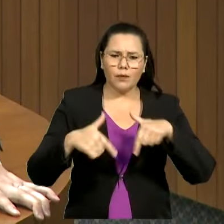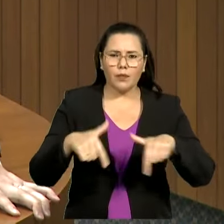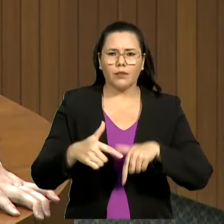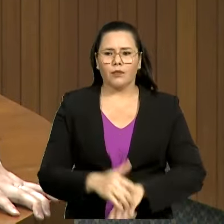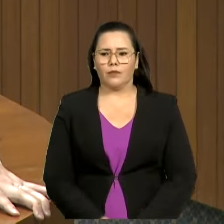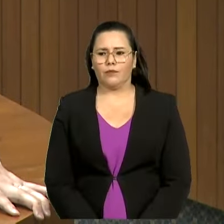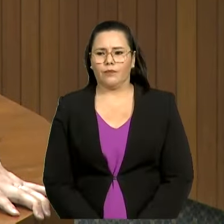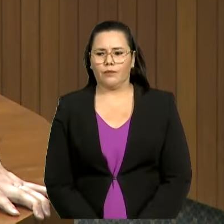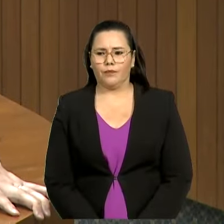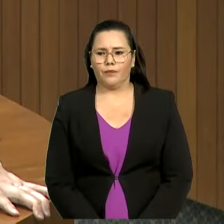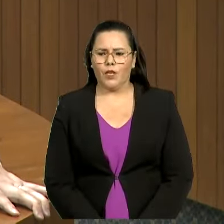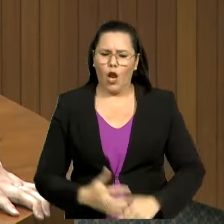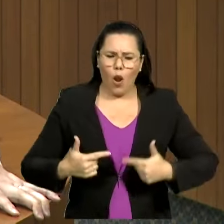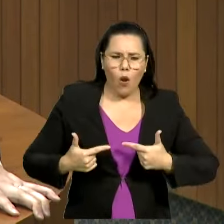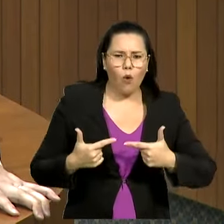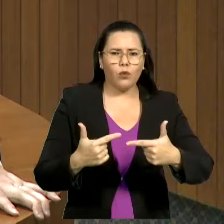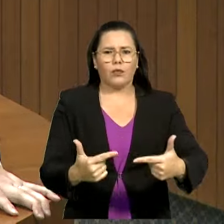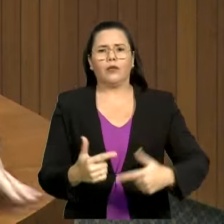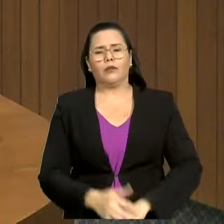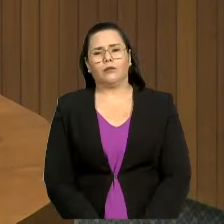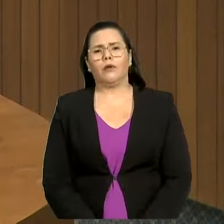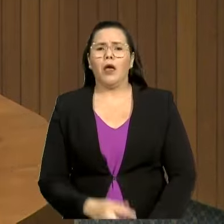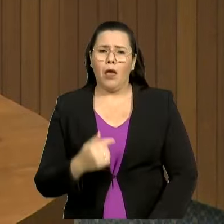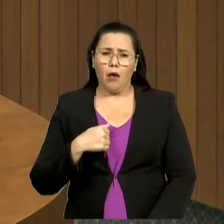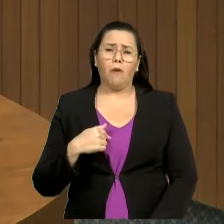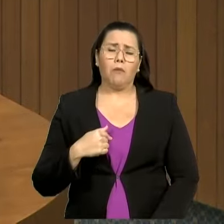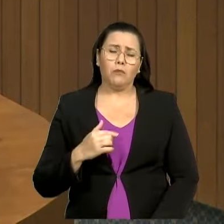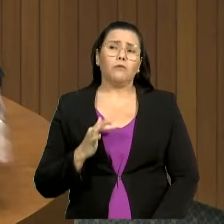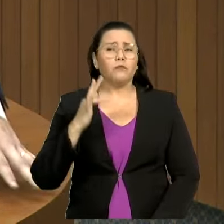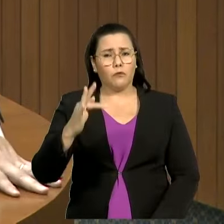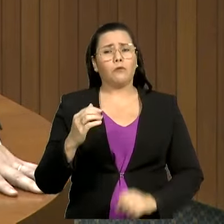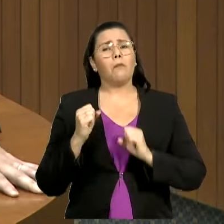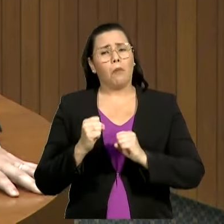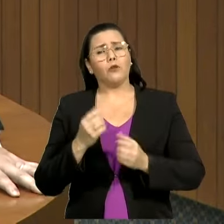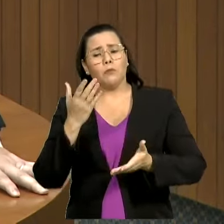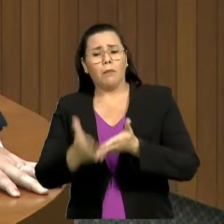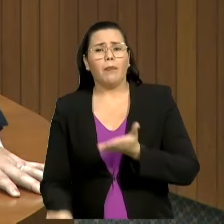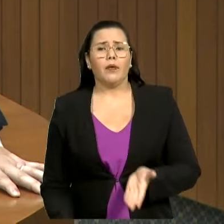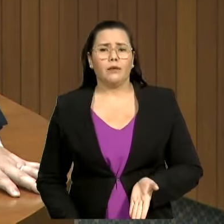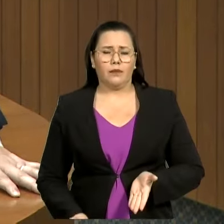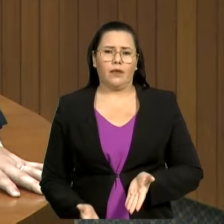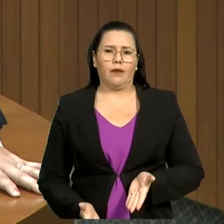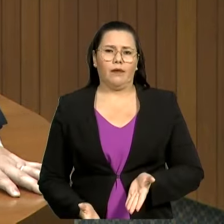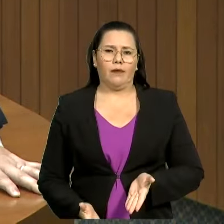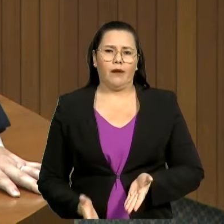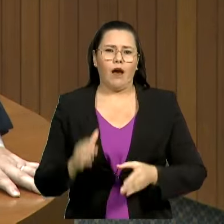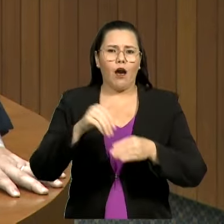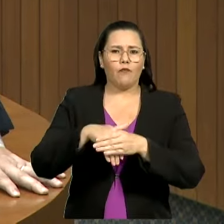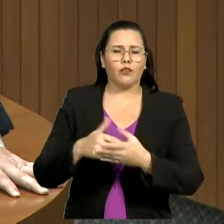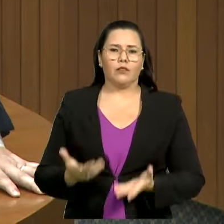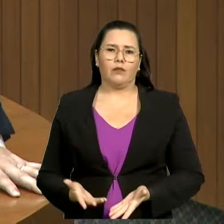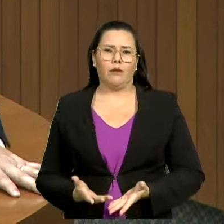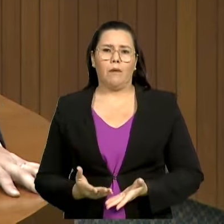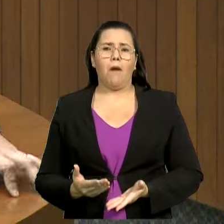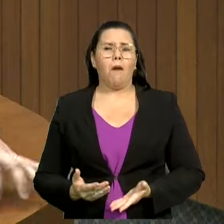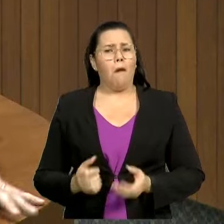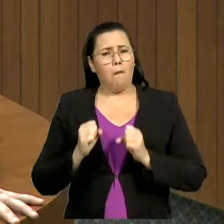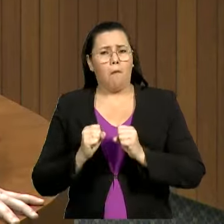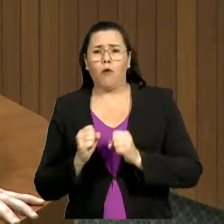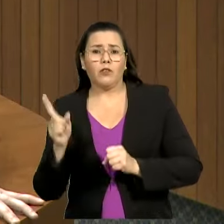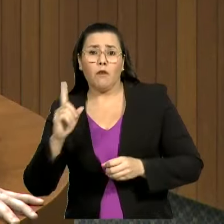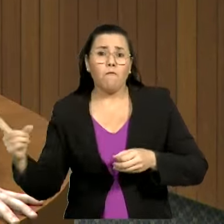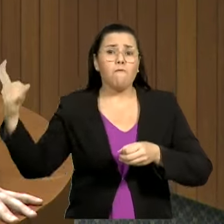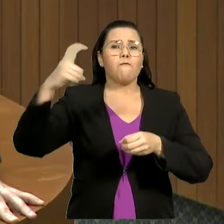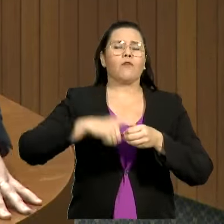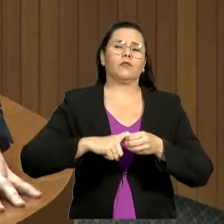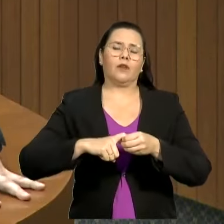custo de não obter uma reeleição ou de não obter mais um mandato na vida política. Porque pretendo sempre,